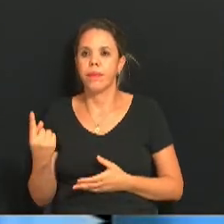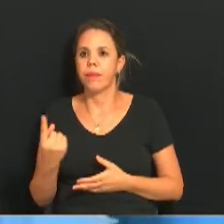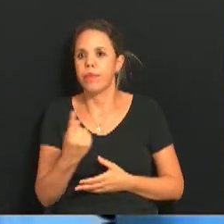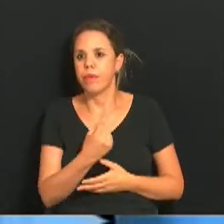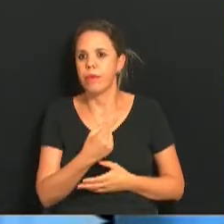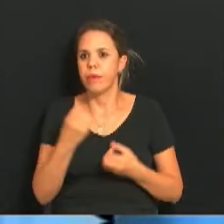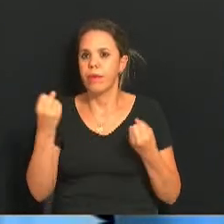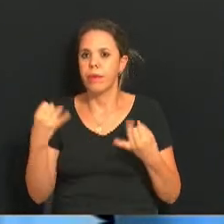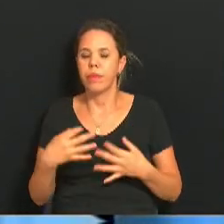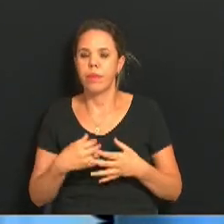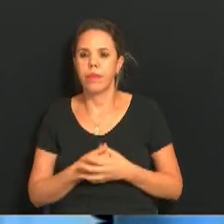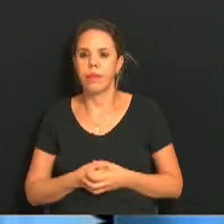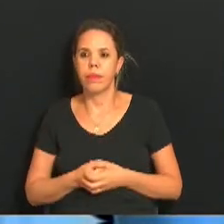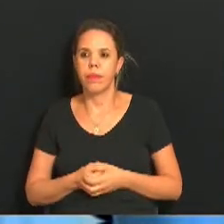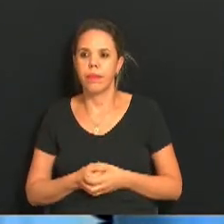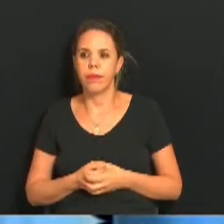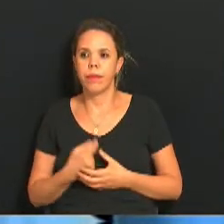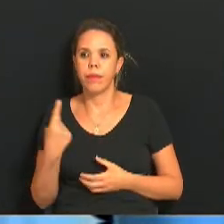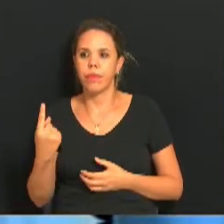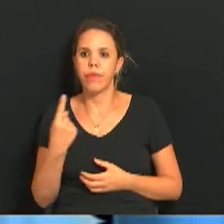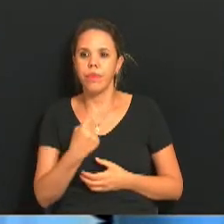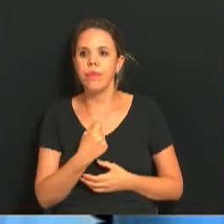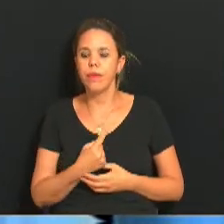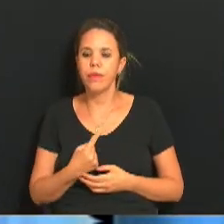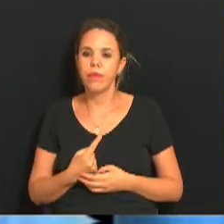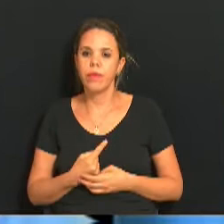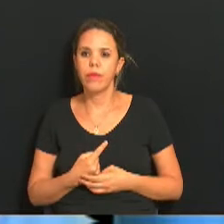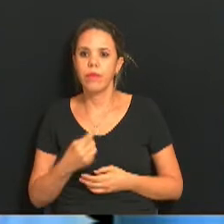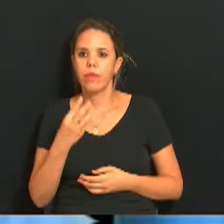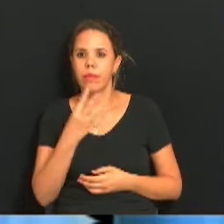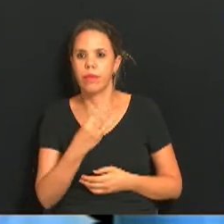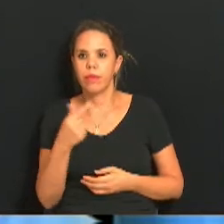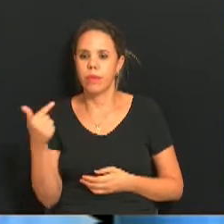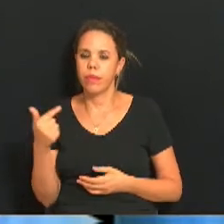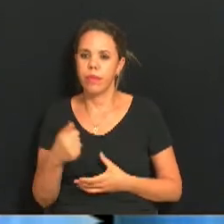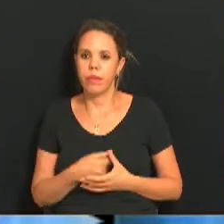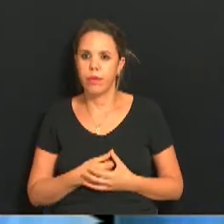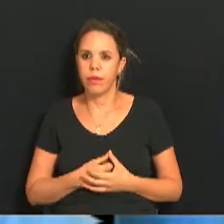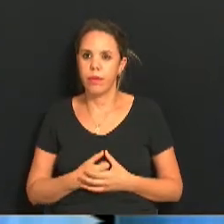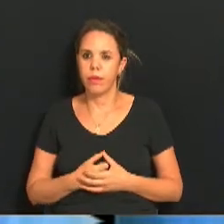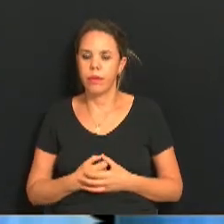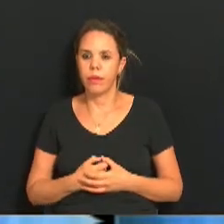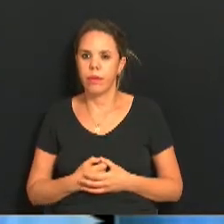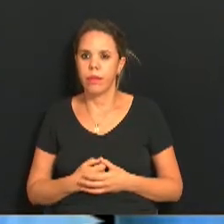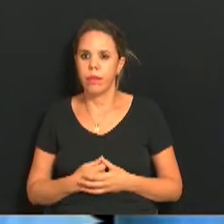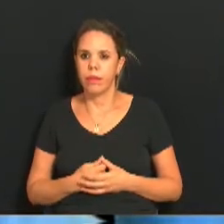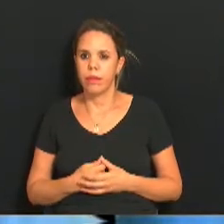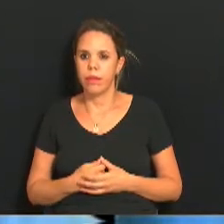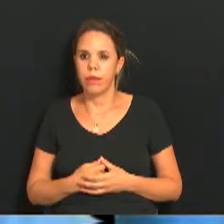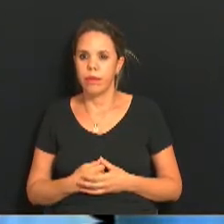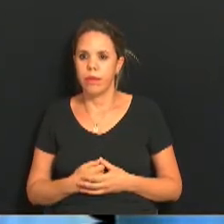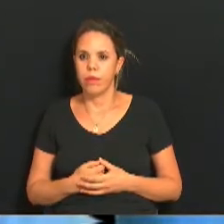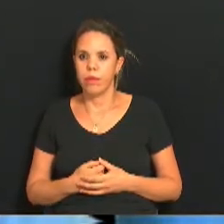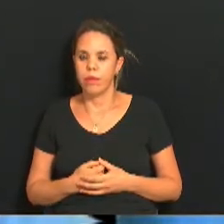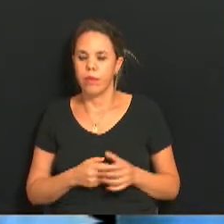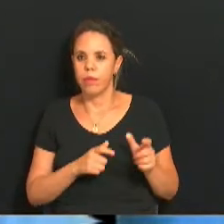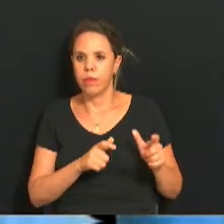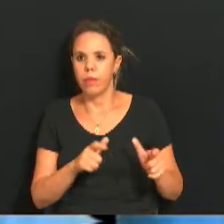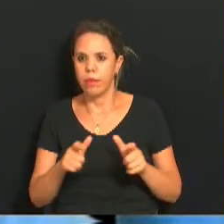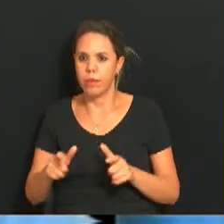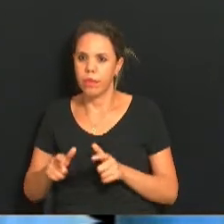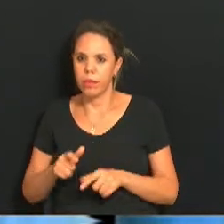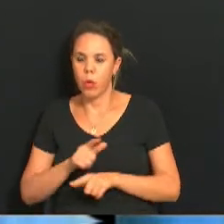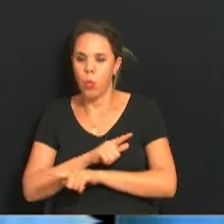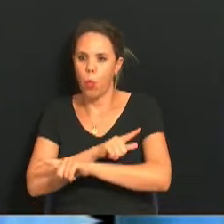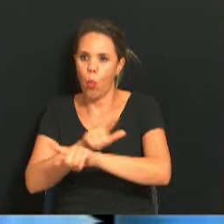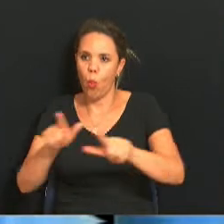inflamados né humano é o que tem 32 É denominado o espaço vazio